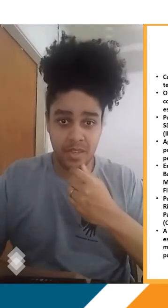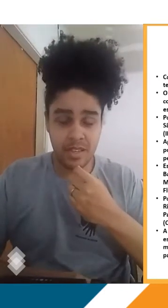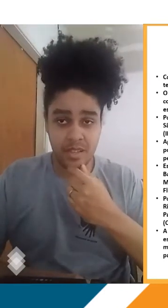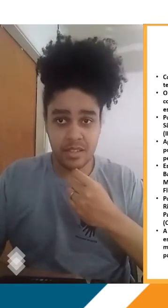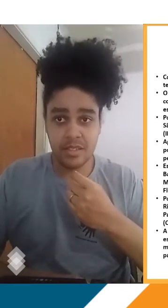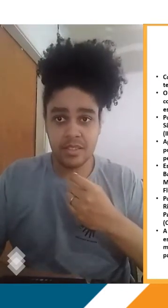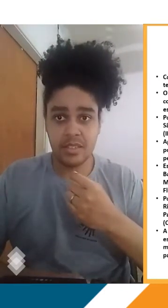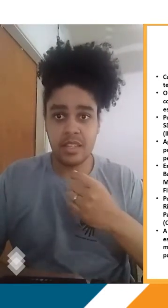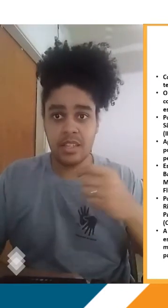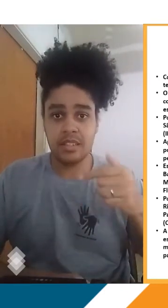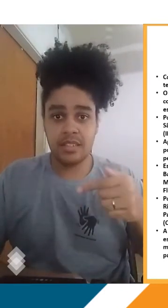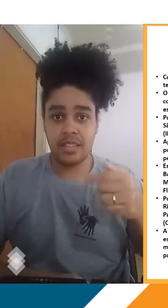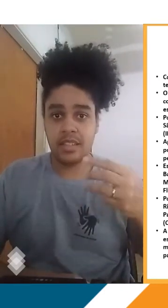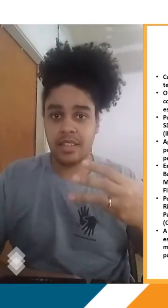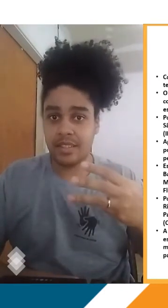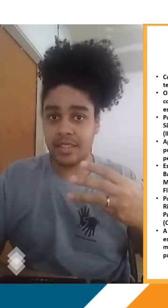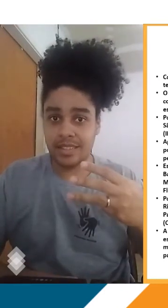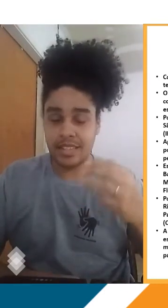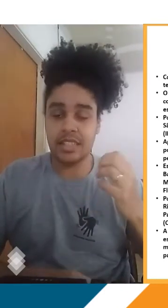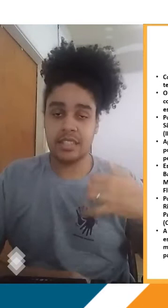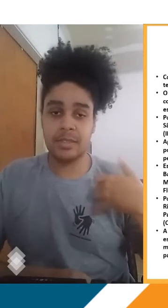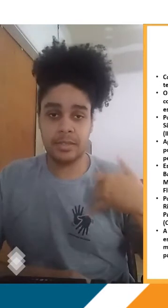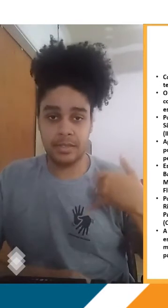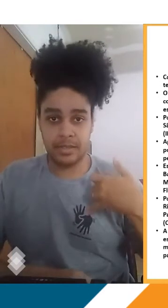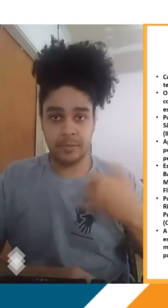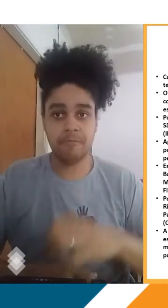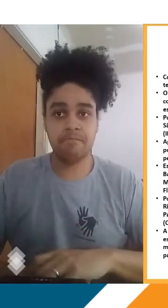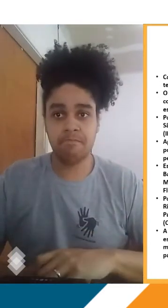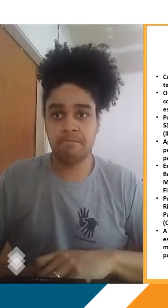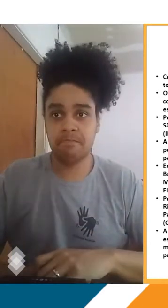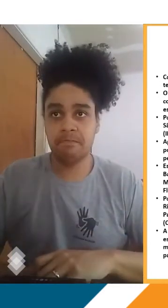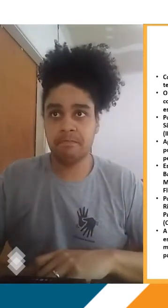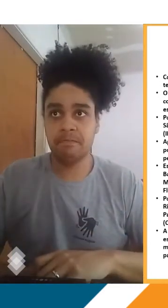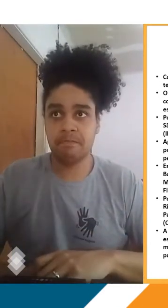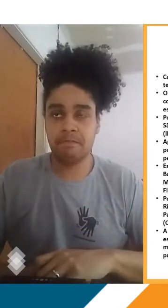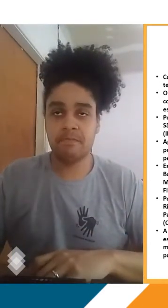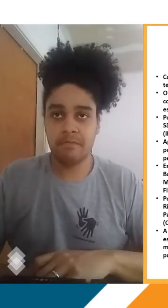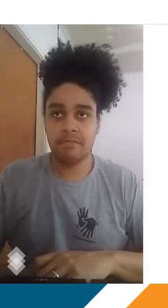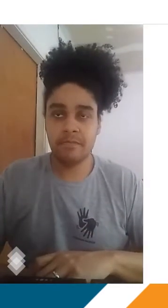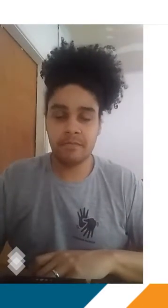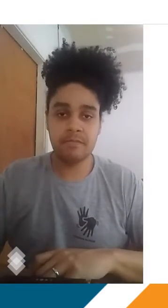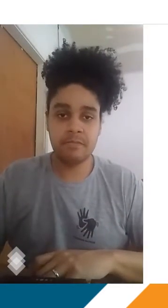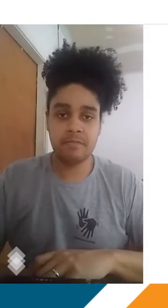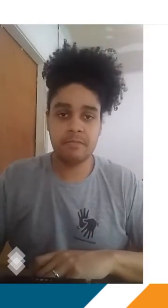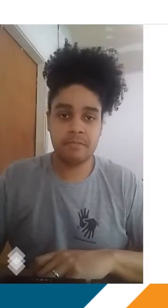75,9 anos em 2001 para 73,7 em 2019, no mesmo período.